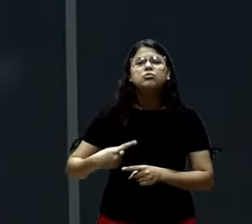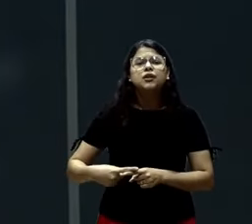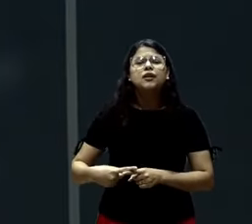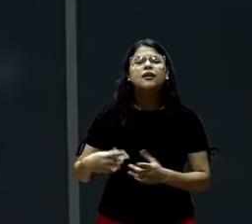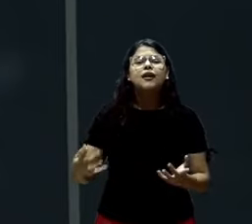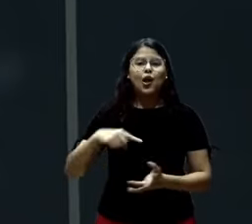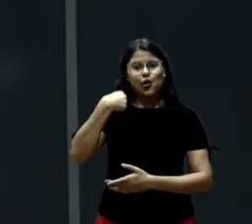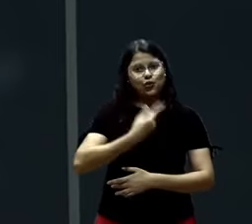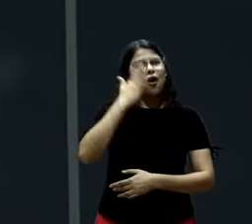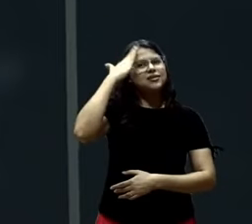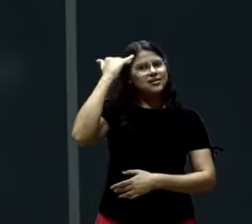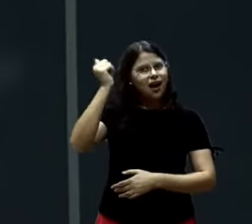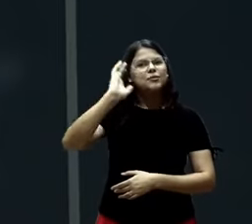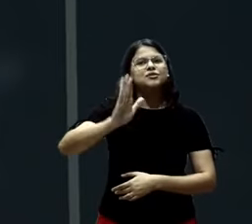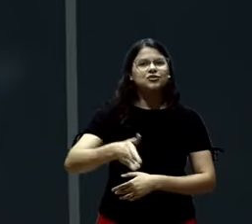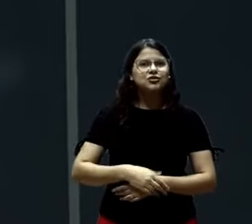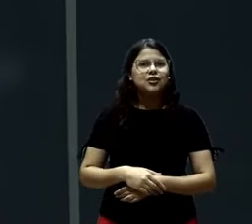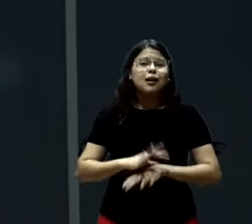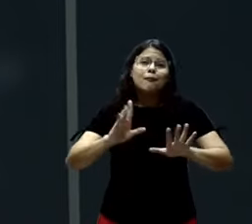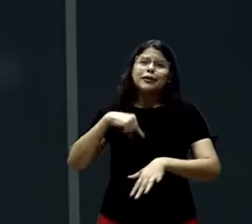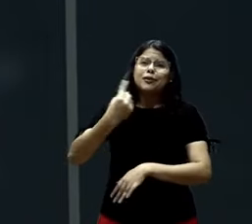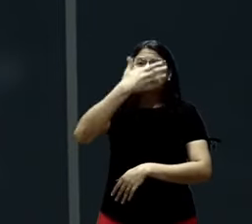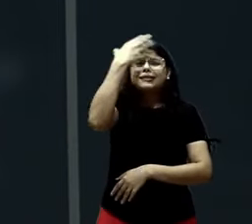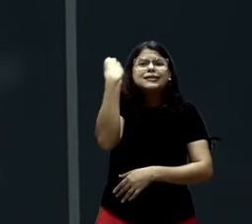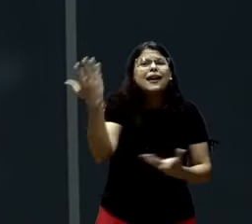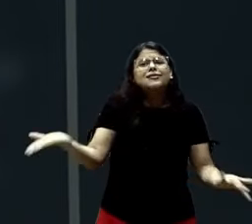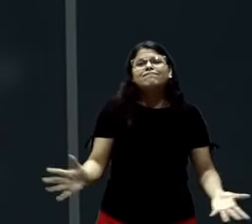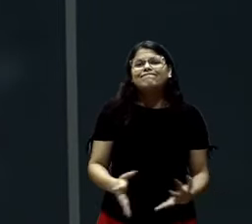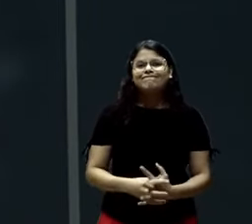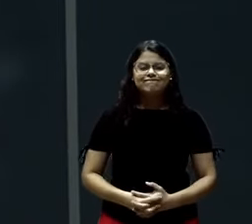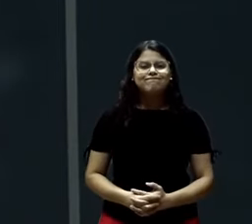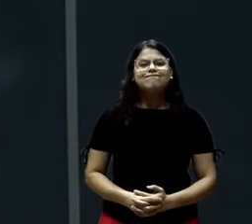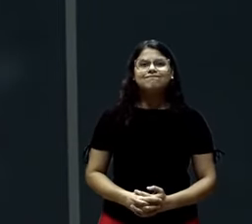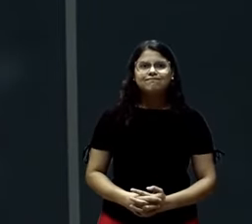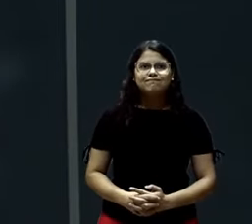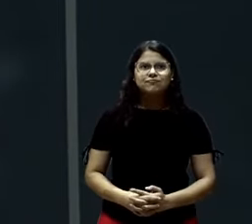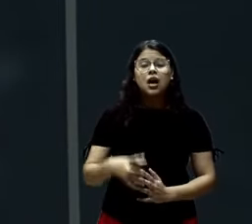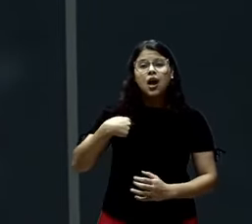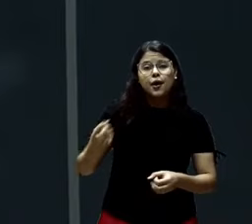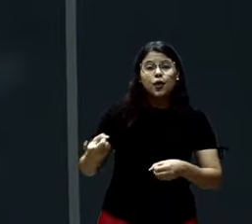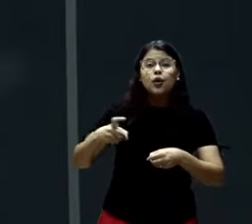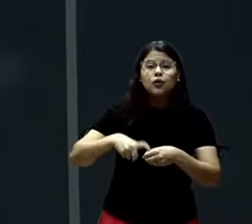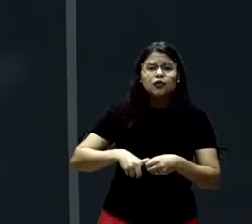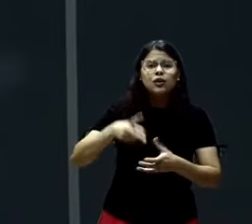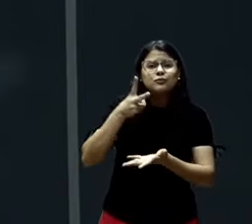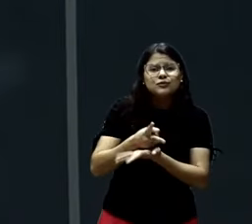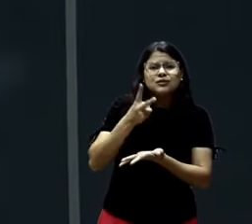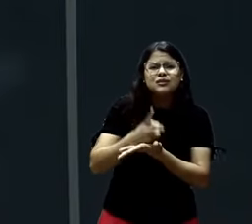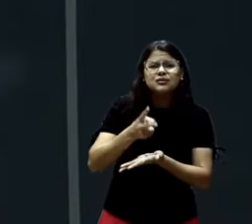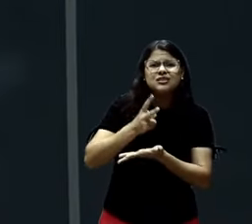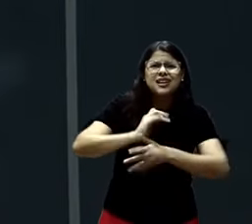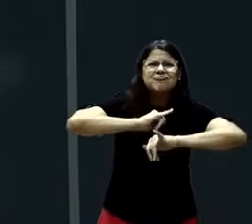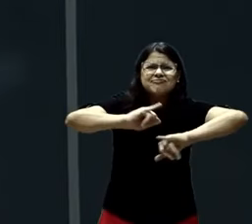sabemos. Só não praticamos. Mas eu volto a tocar num assunto aqui que para mim é